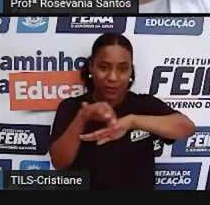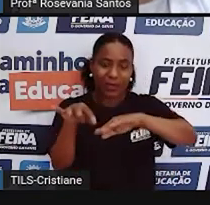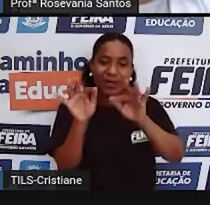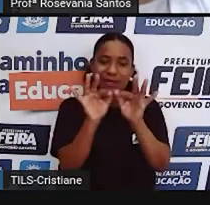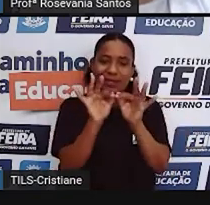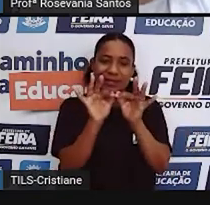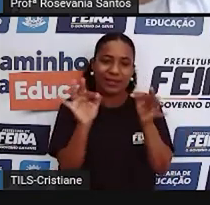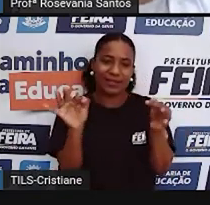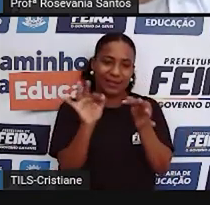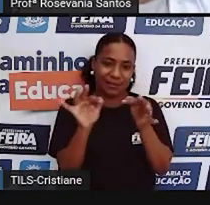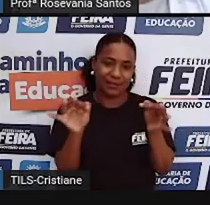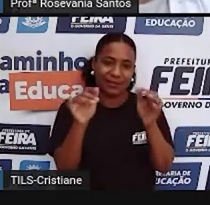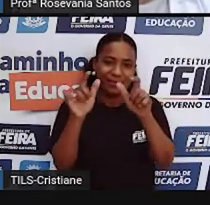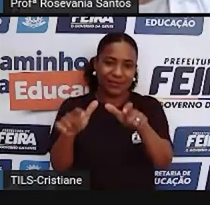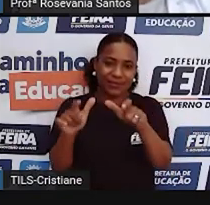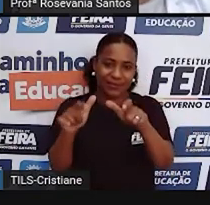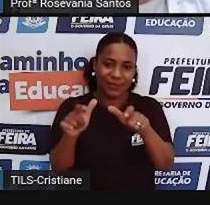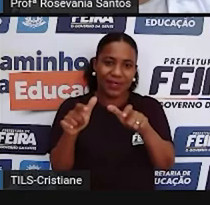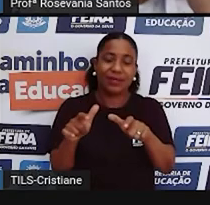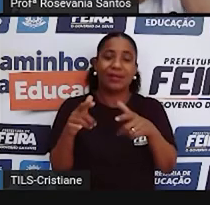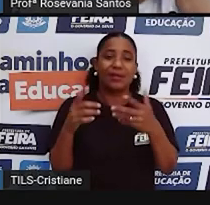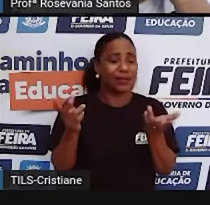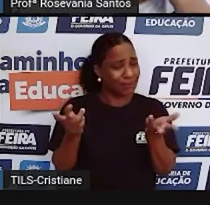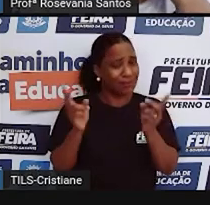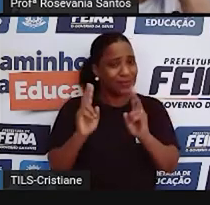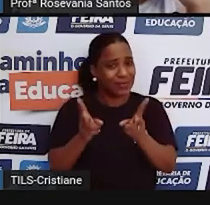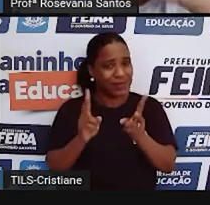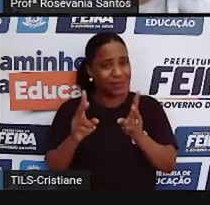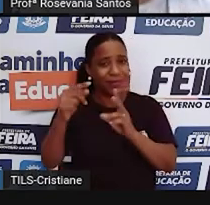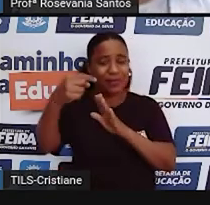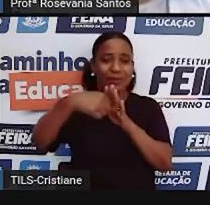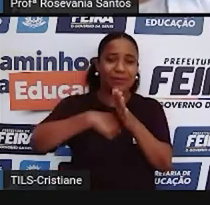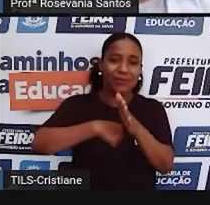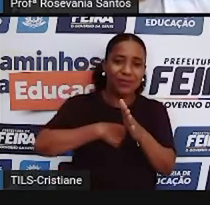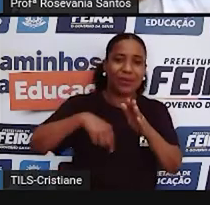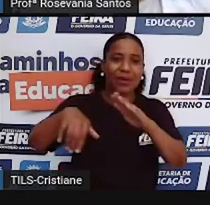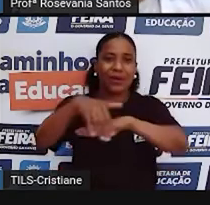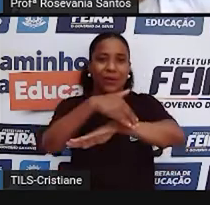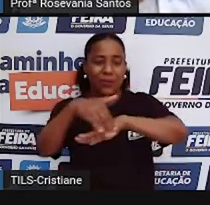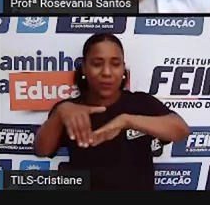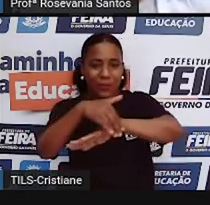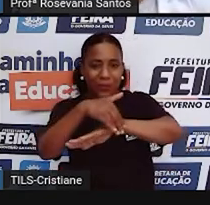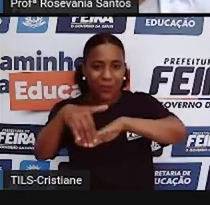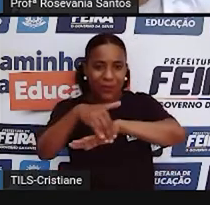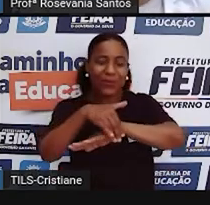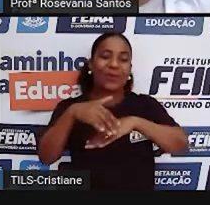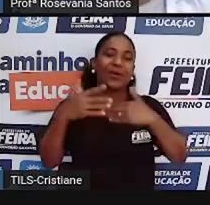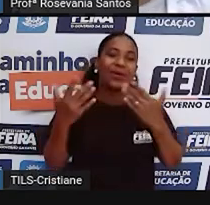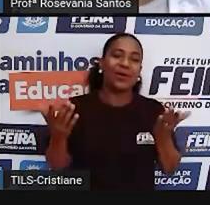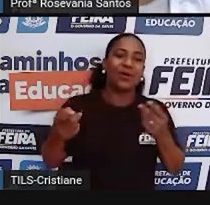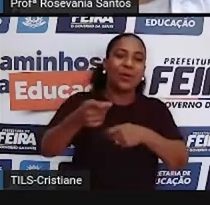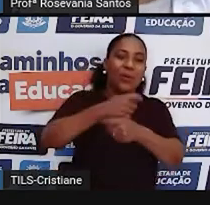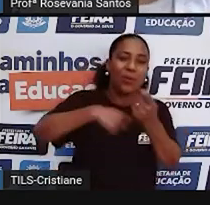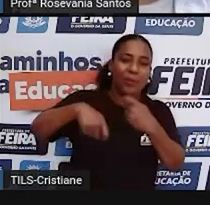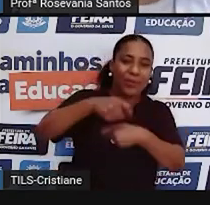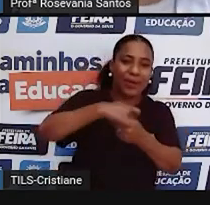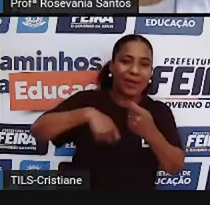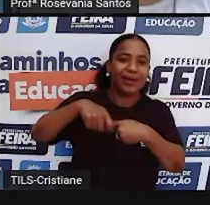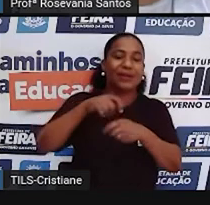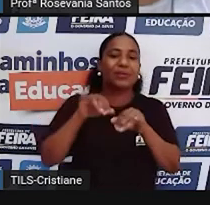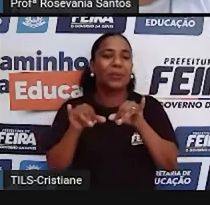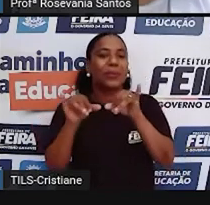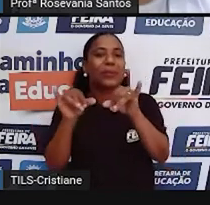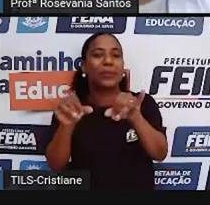lugar. E normalmente sempre tem alguém perguntando para a gente onde é determinada rua, onde é que fica determinado comércio, onde é que